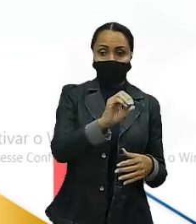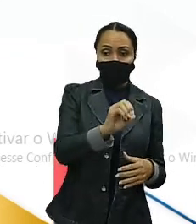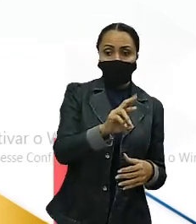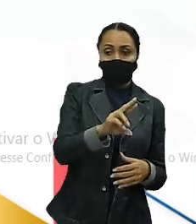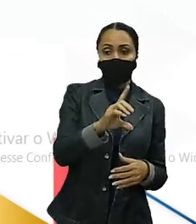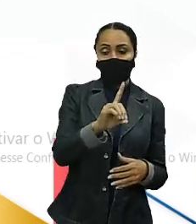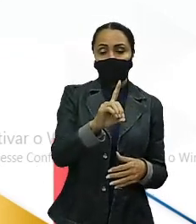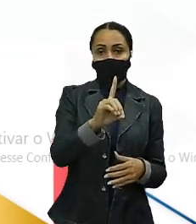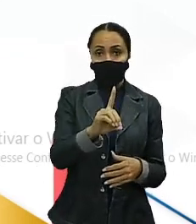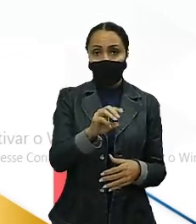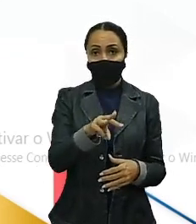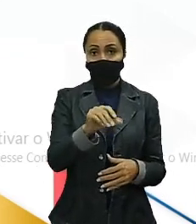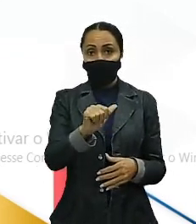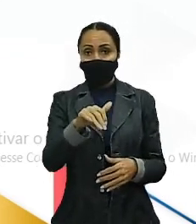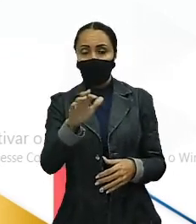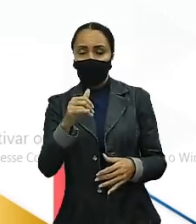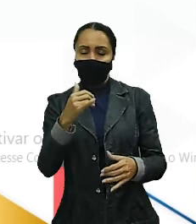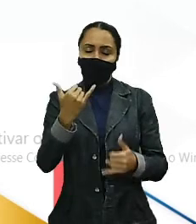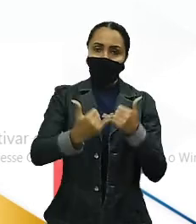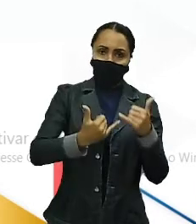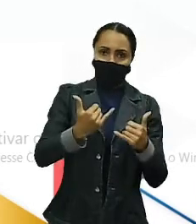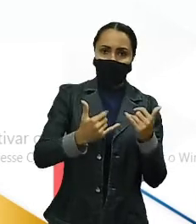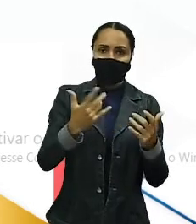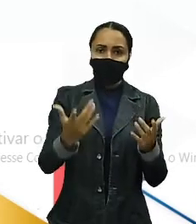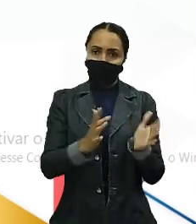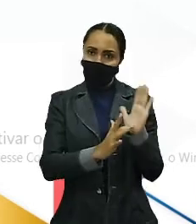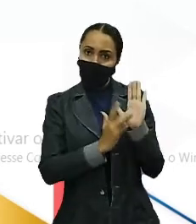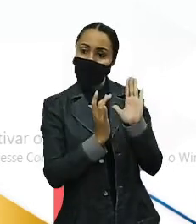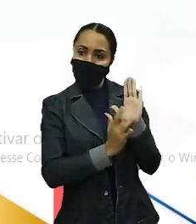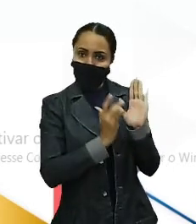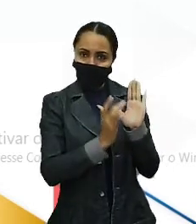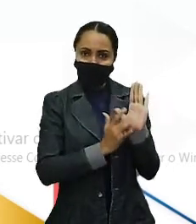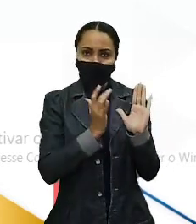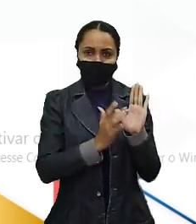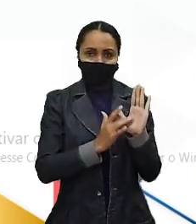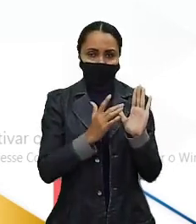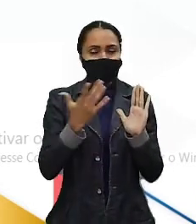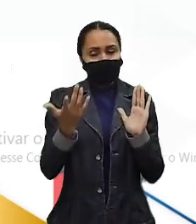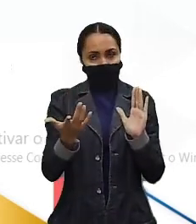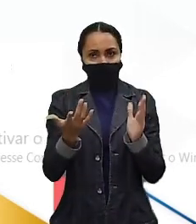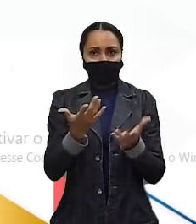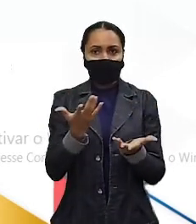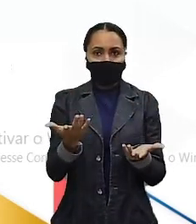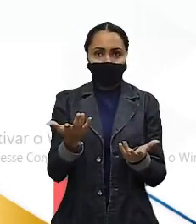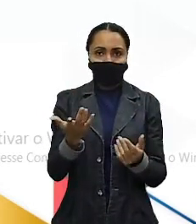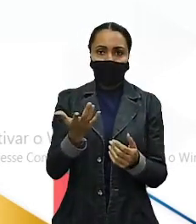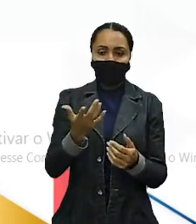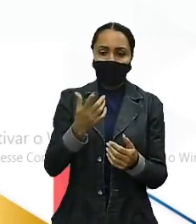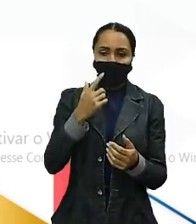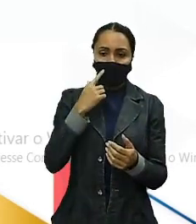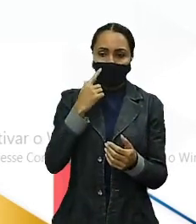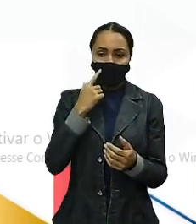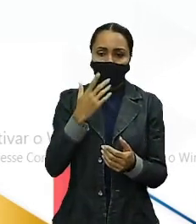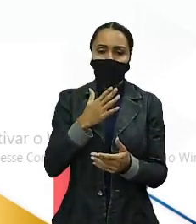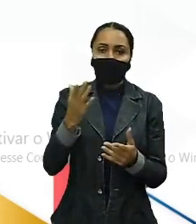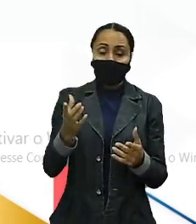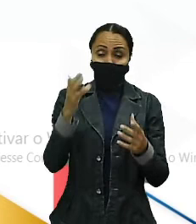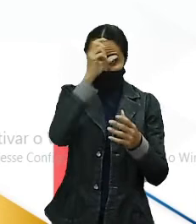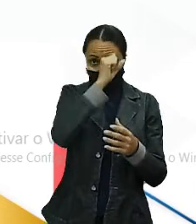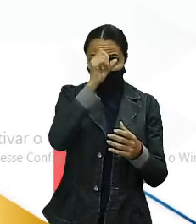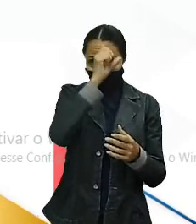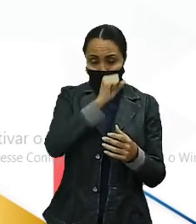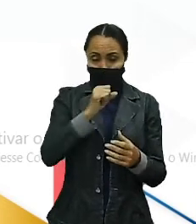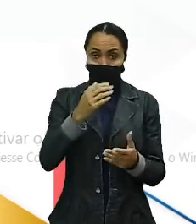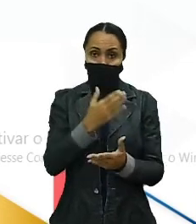superior do teu computador, então no teu celular, WordWall mais simetria, bota o WordWall simetria que você vai aprender.